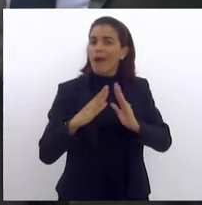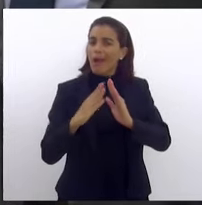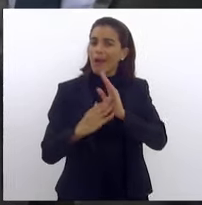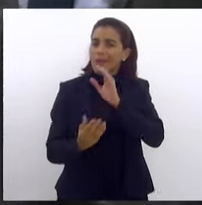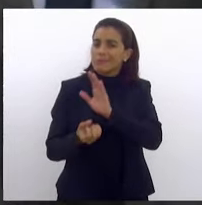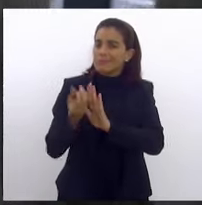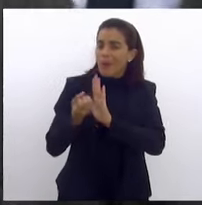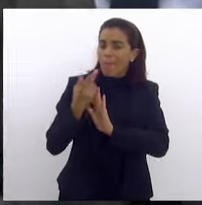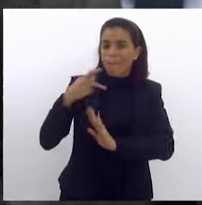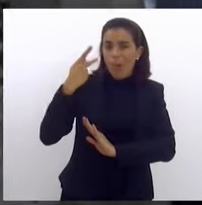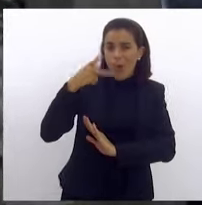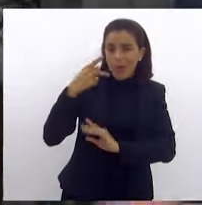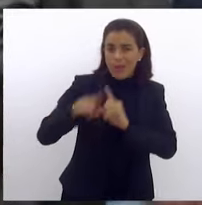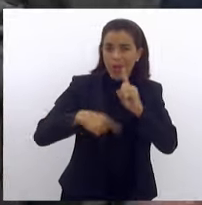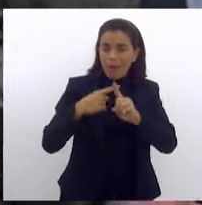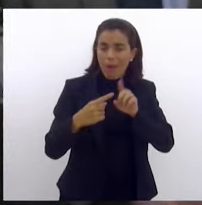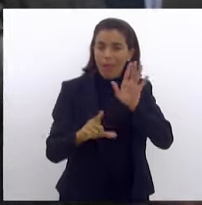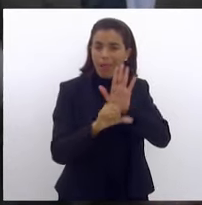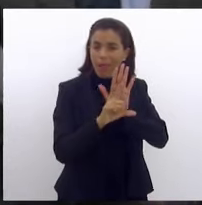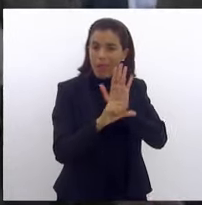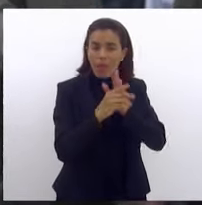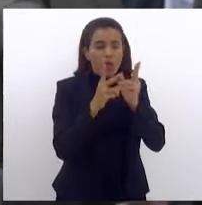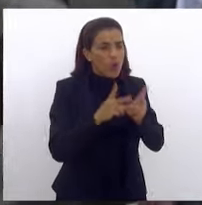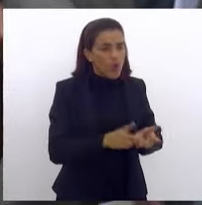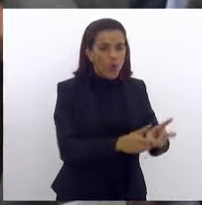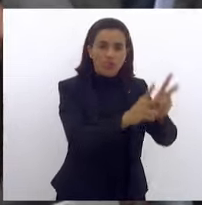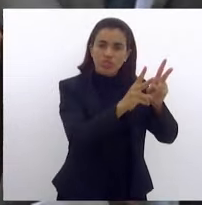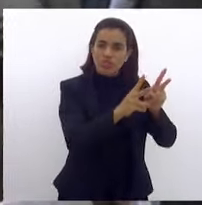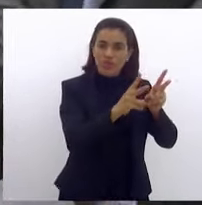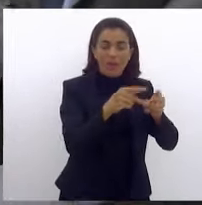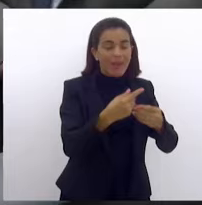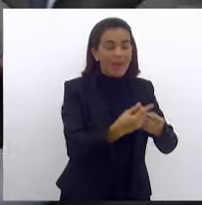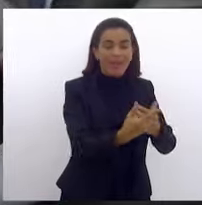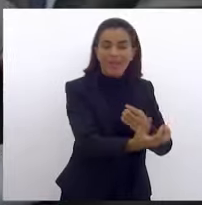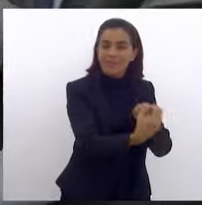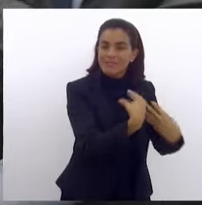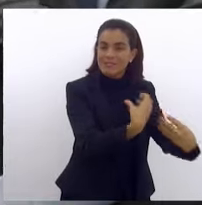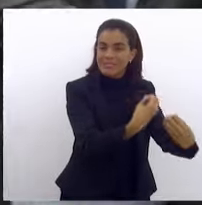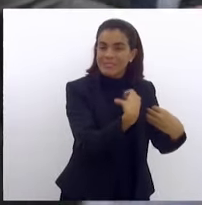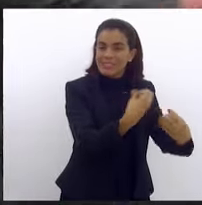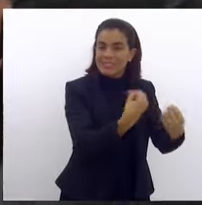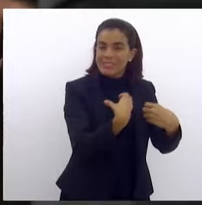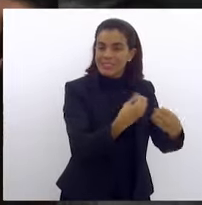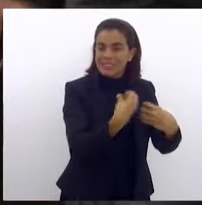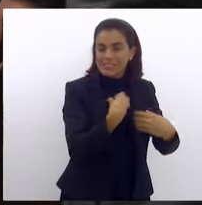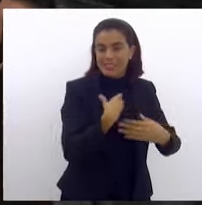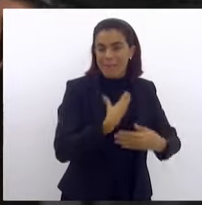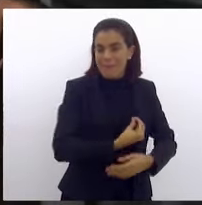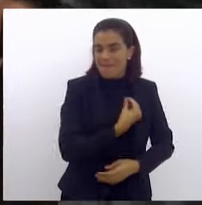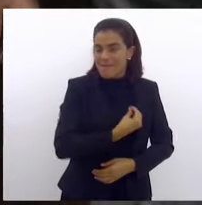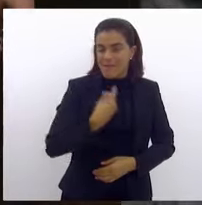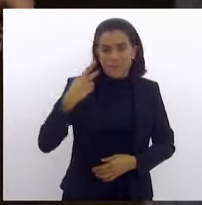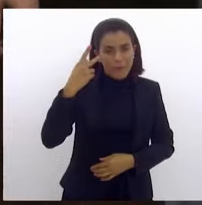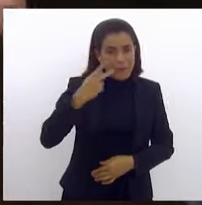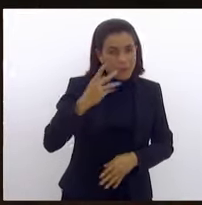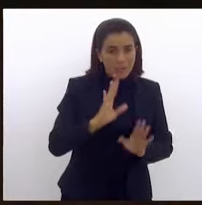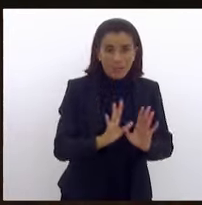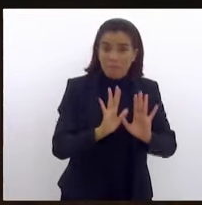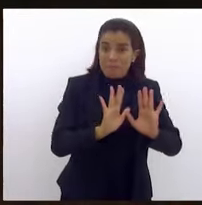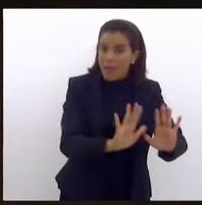ressentimento. Continua sendo o nosso decano, aquele que me inspira na minha trajetória política, nessa casa,